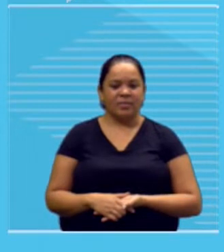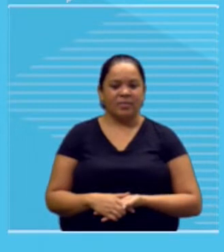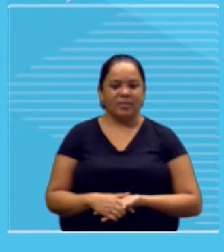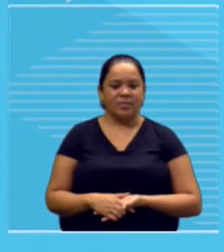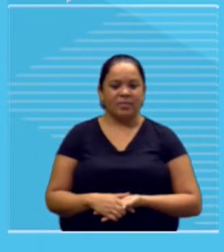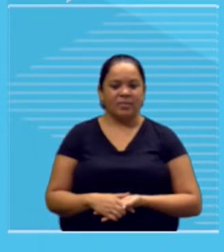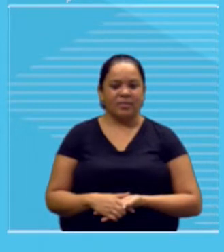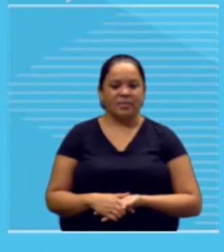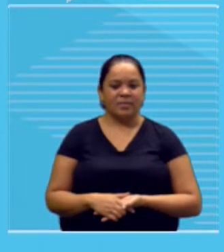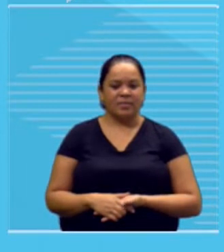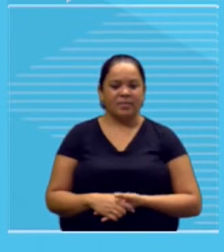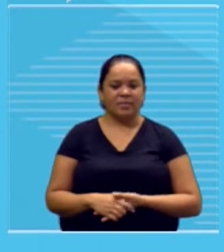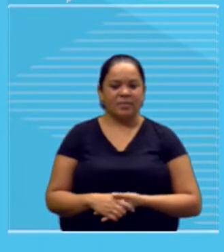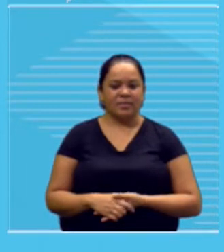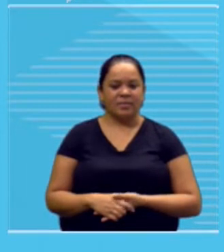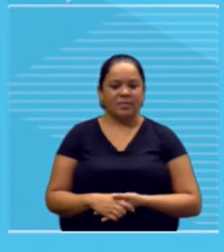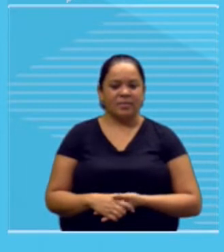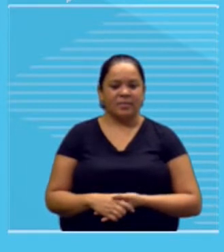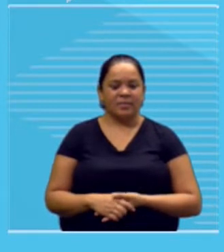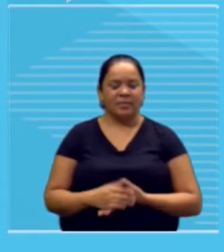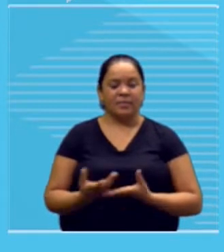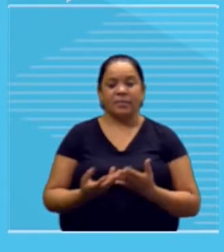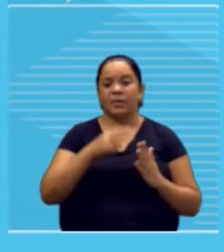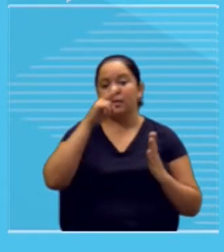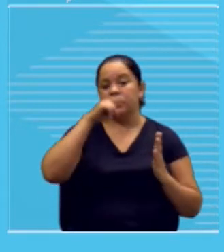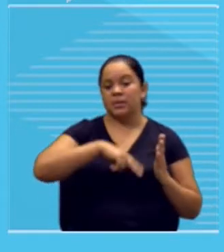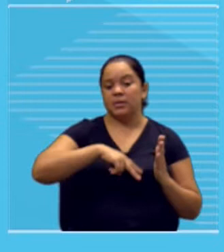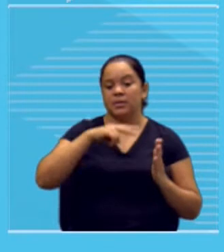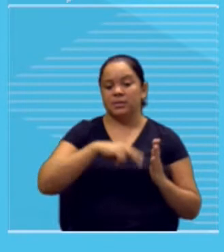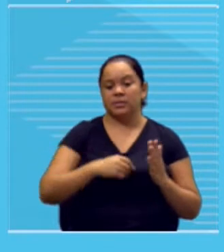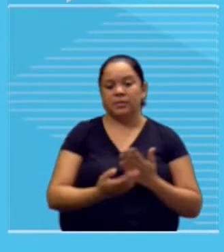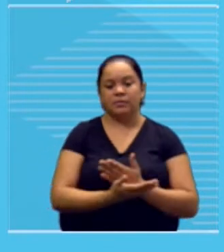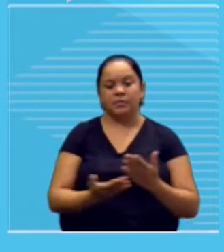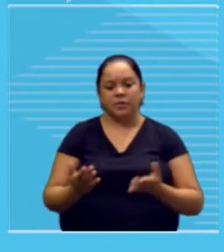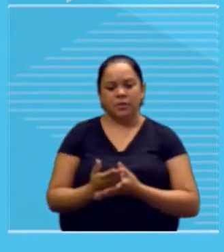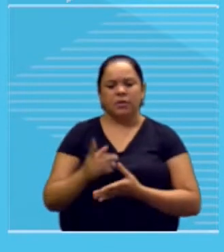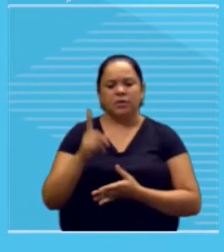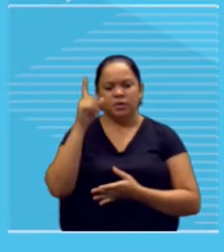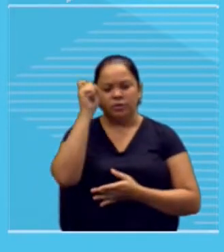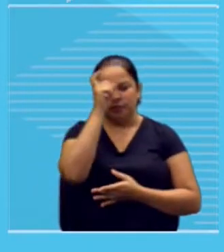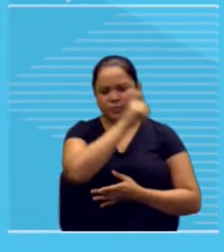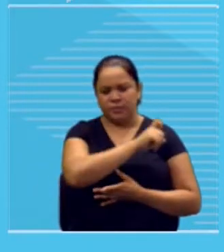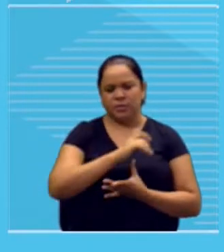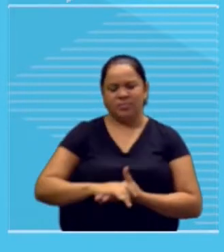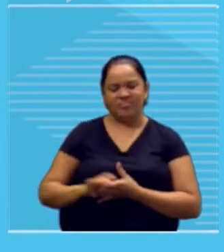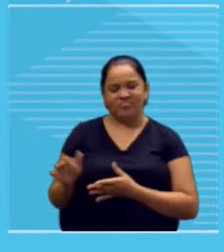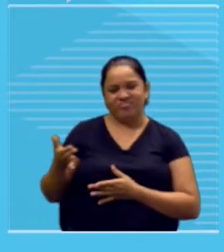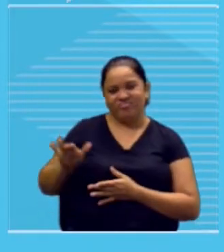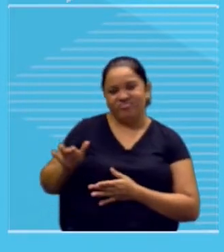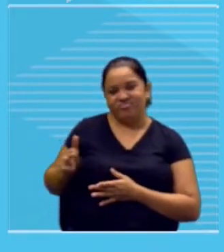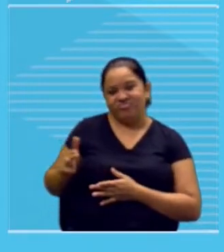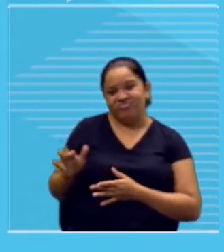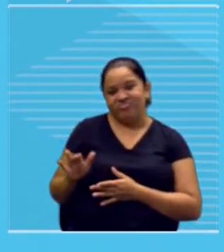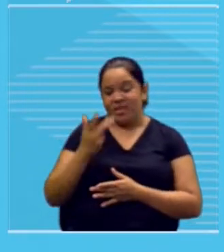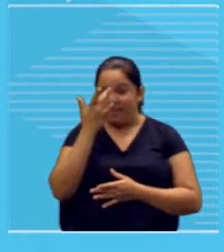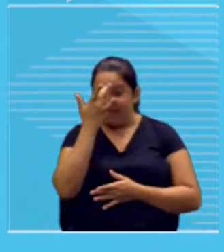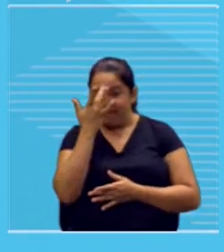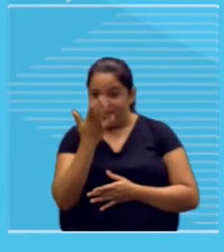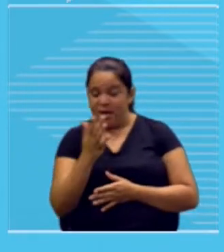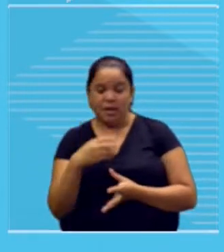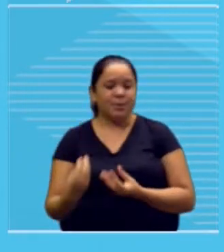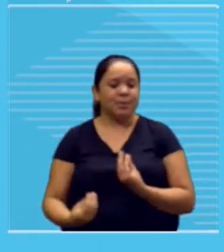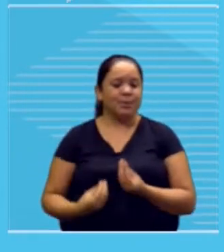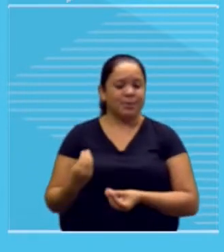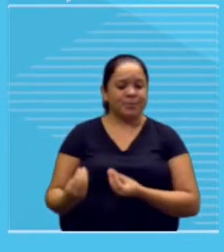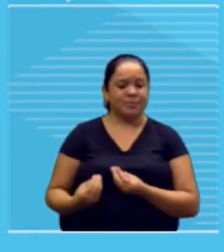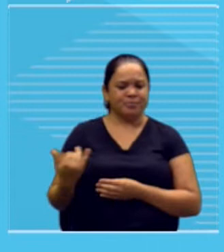E aí galerinha como é que foi a leitura de vocês foi difícil mais ou menos foi facinho como é que foi